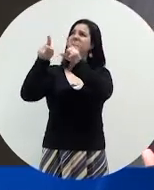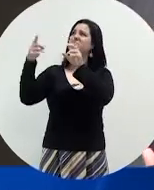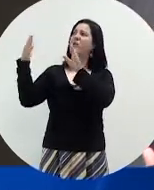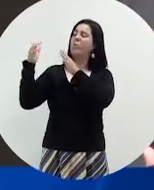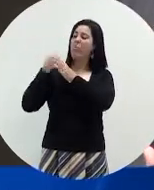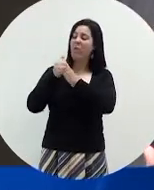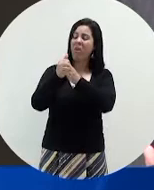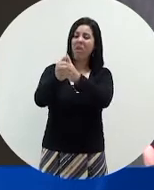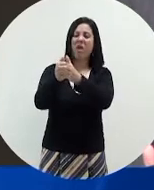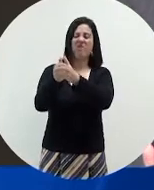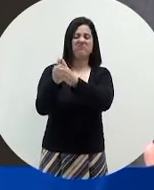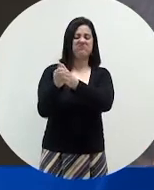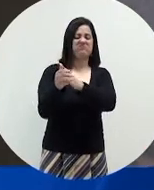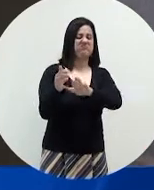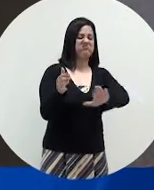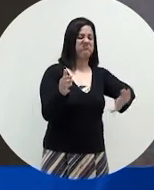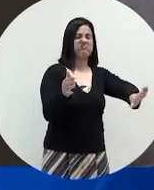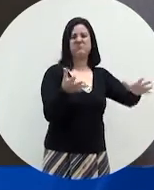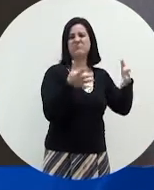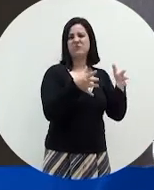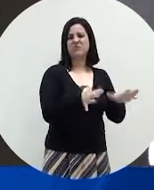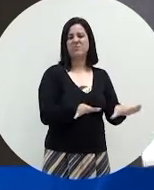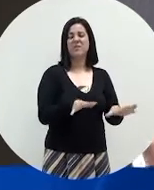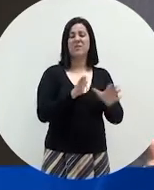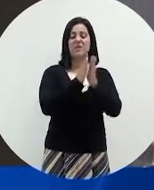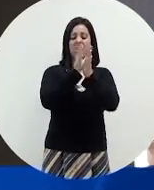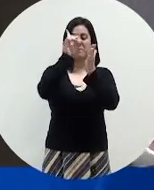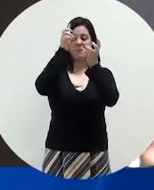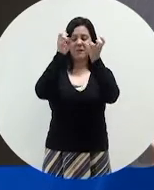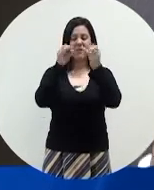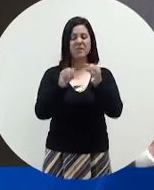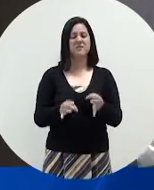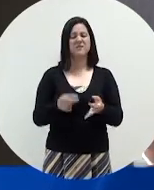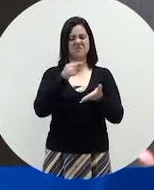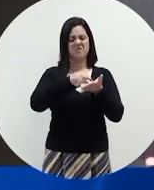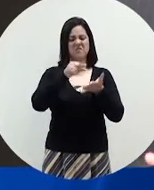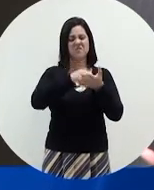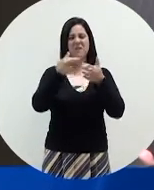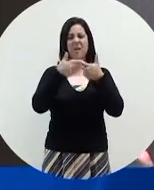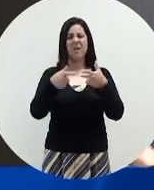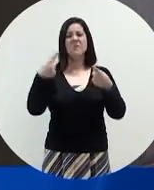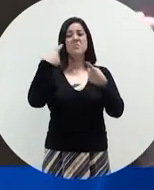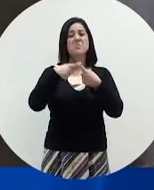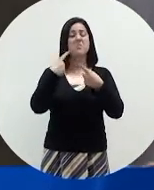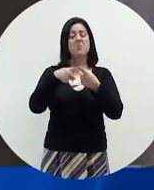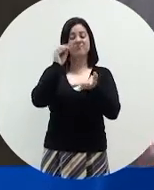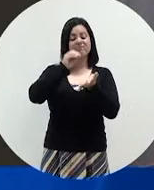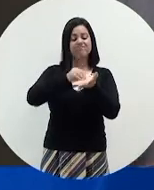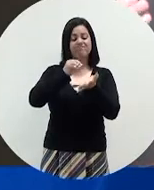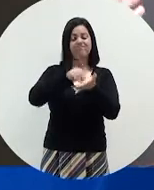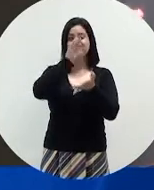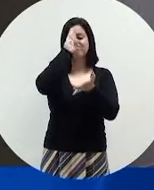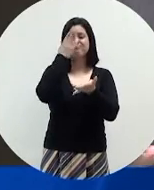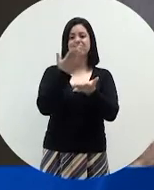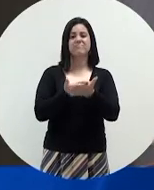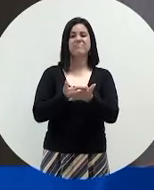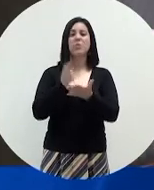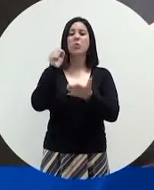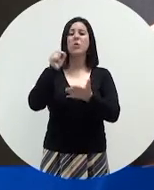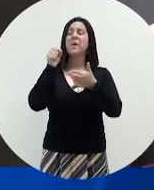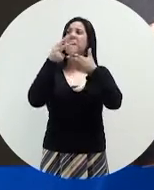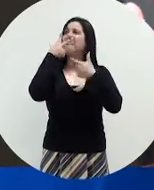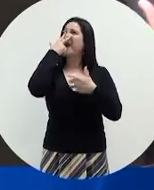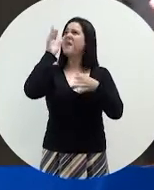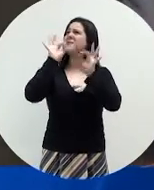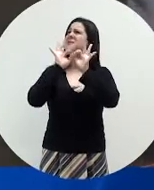arrogância. Porque nós nos rebelamos contra o Criador e fugimos da presença